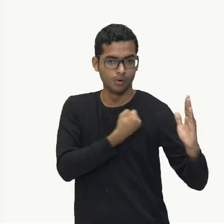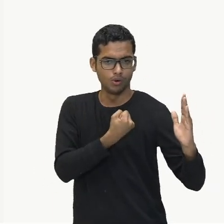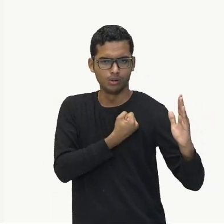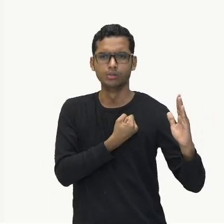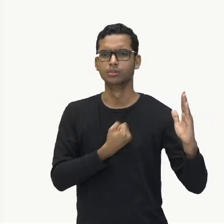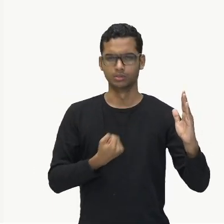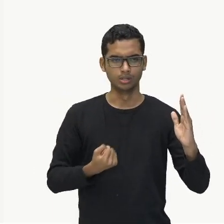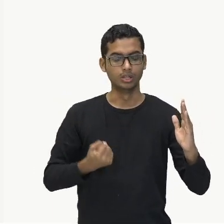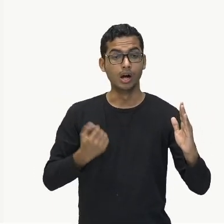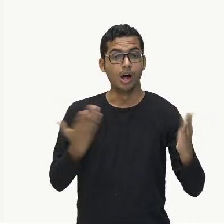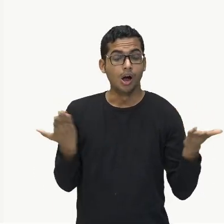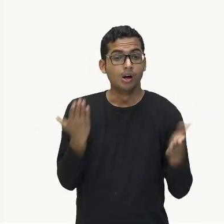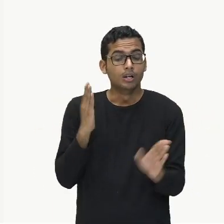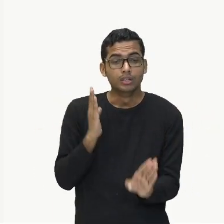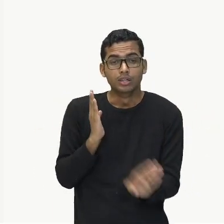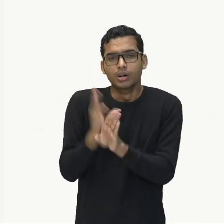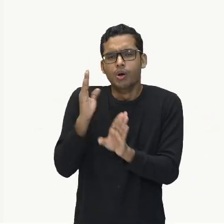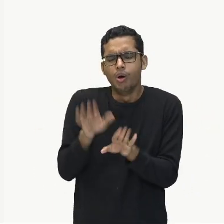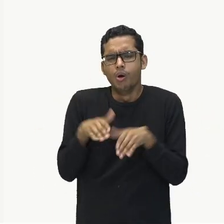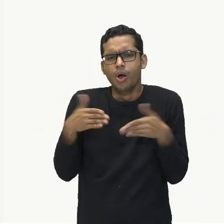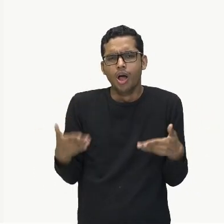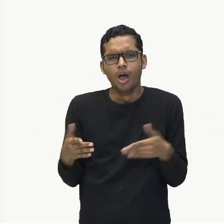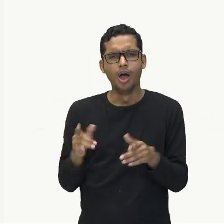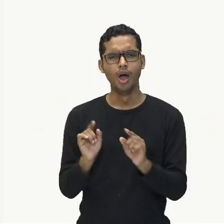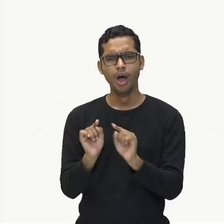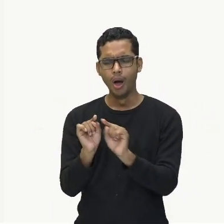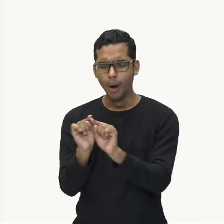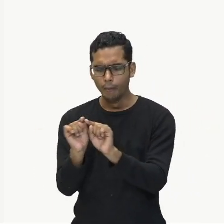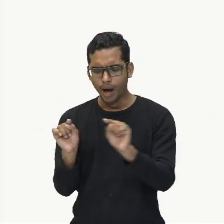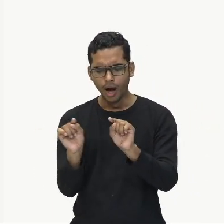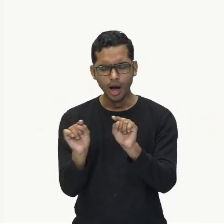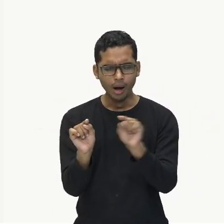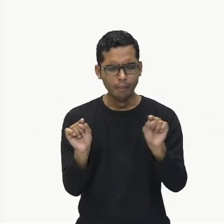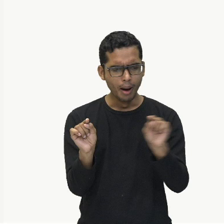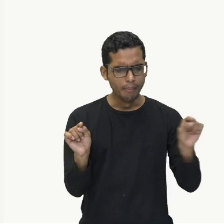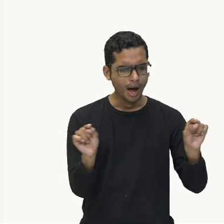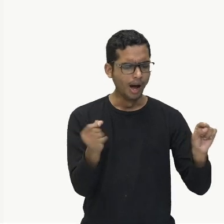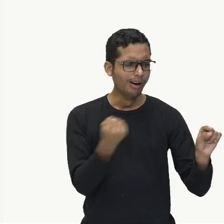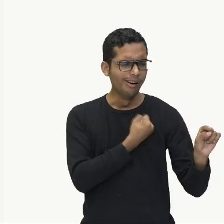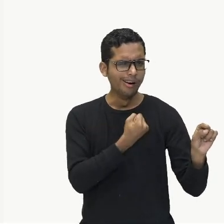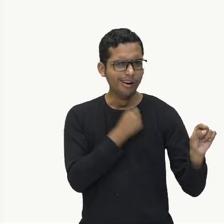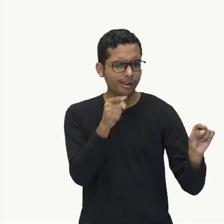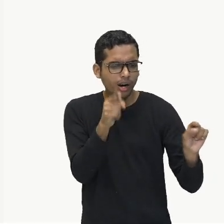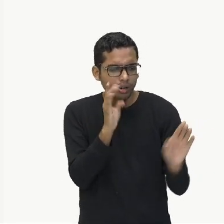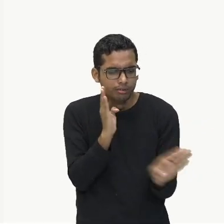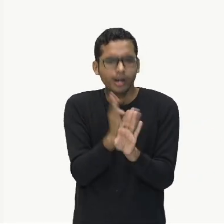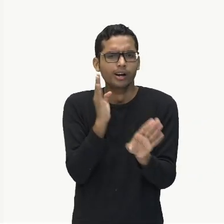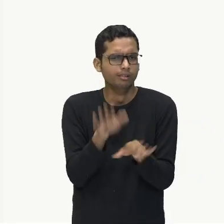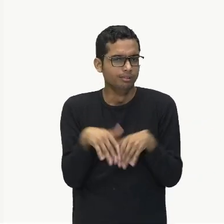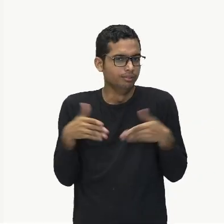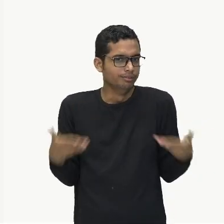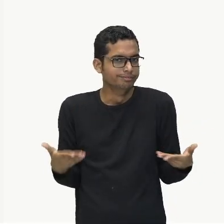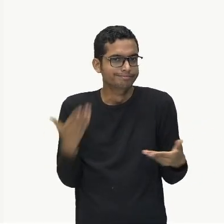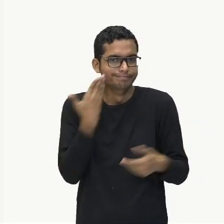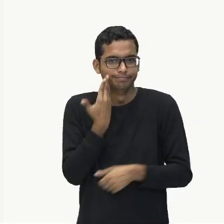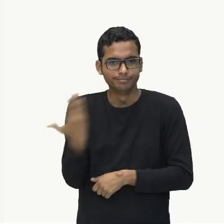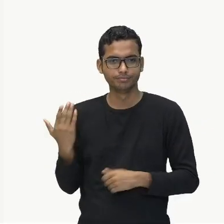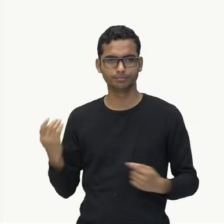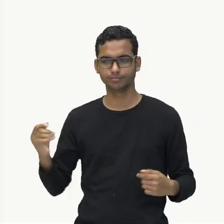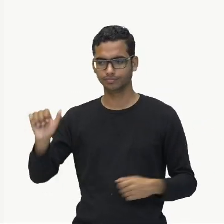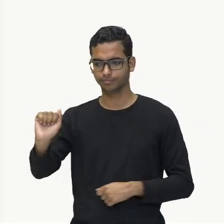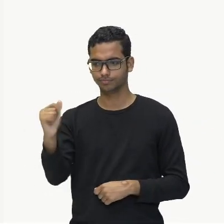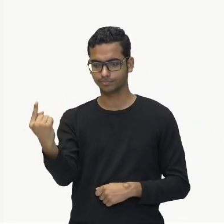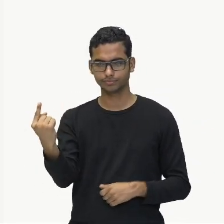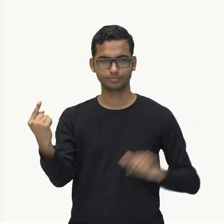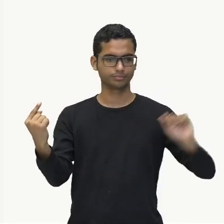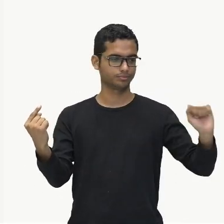preciso descobrir quem são os termos que estão entre o A1 e